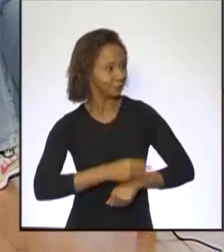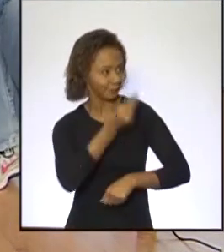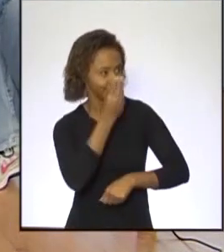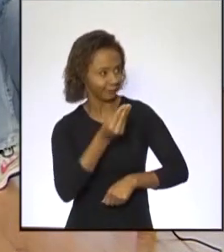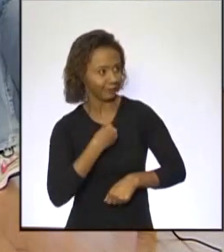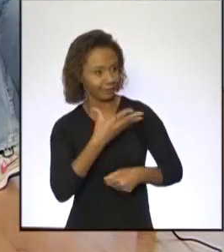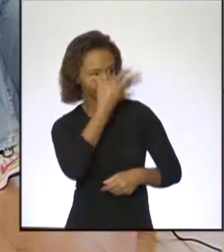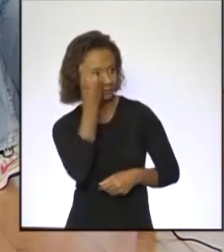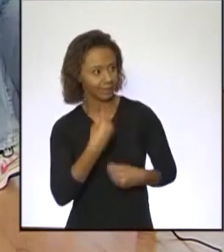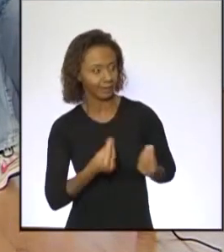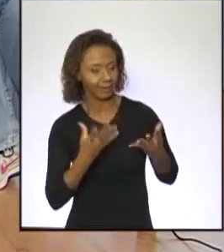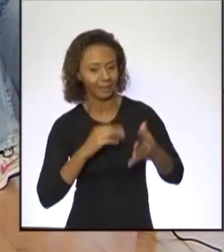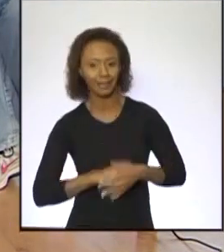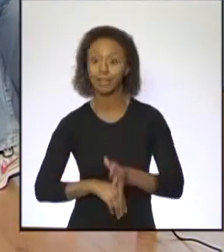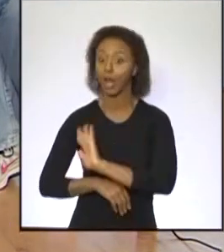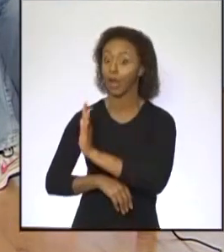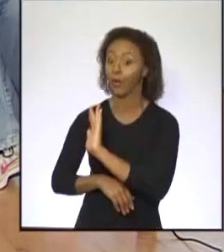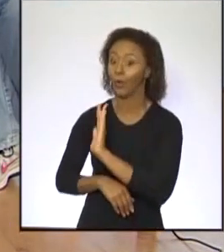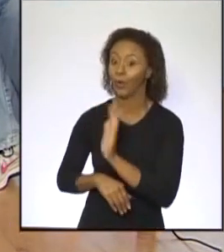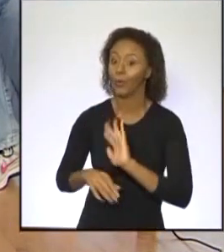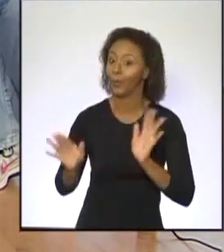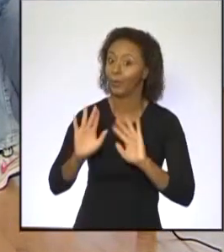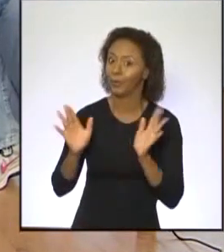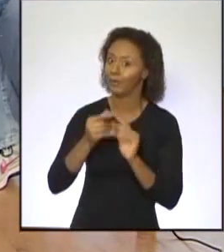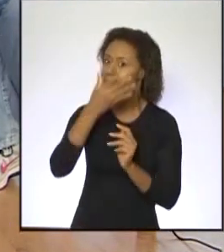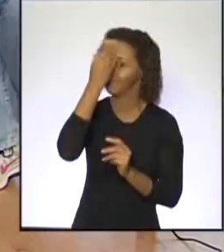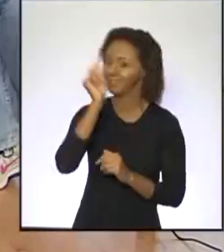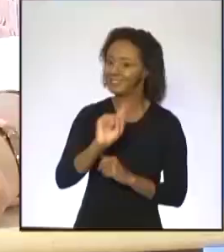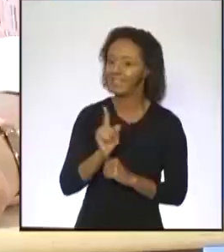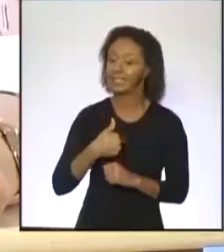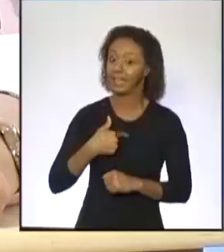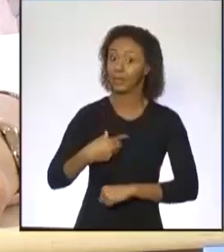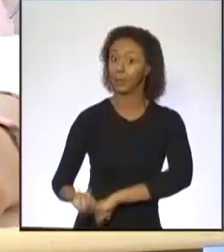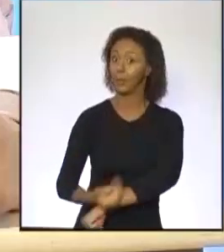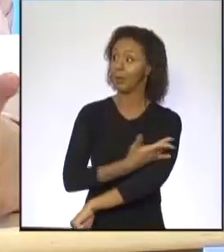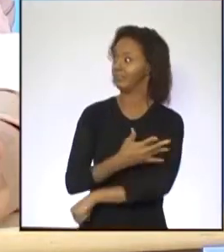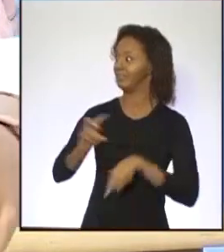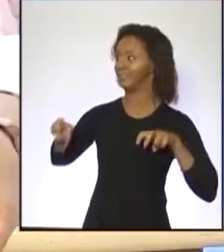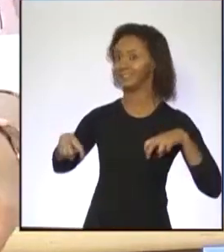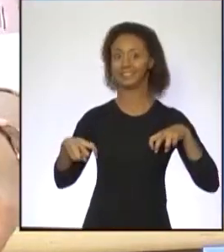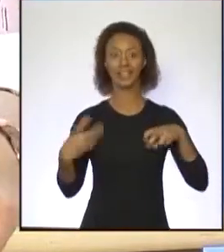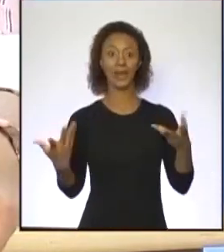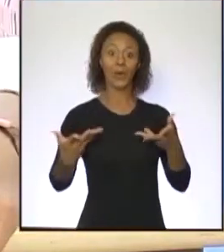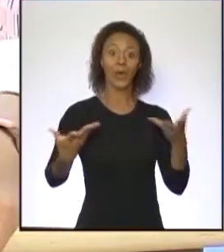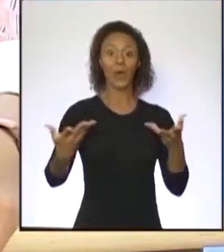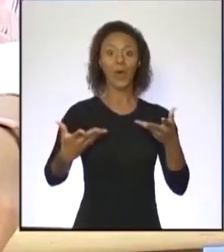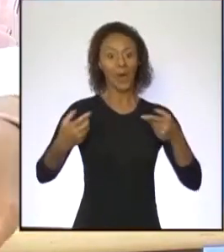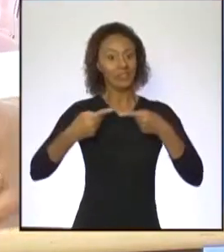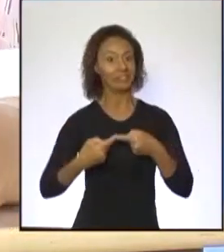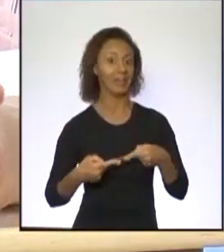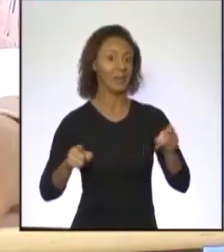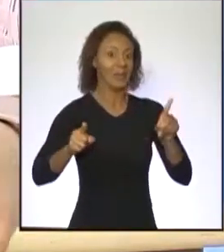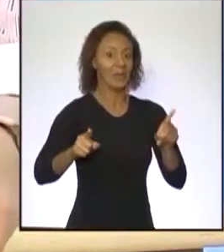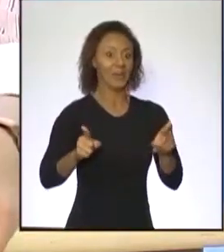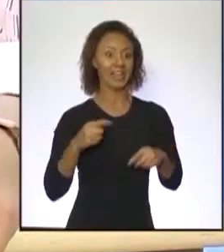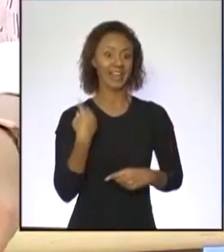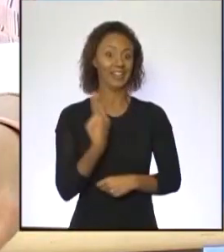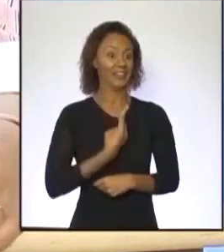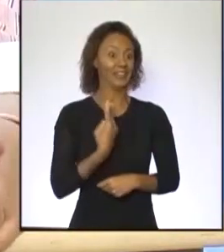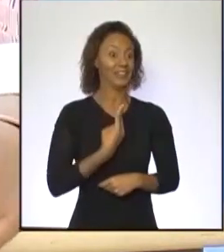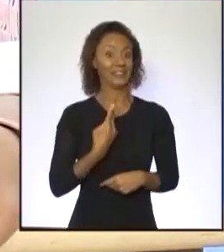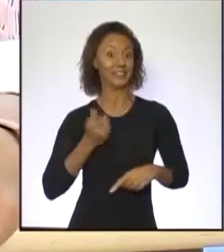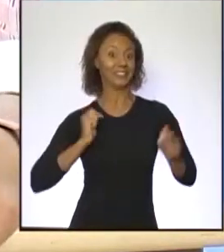esquecer de mim. Não, de jeito algum. Imagine, apesar da emoção de estar aqui inaugurando o Centro de Mídias, né? Nós duas estamos